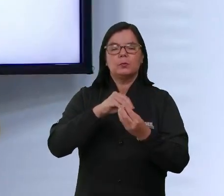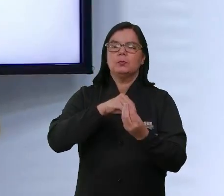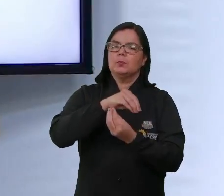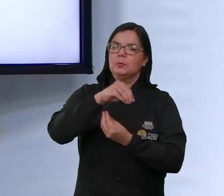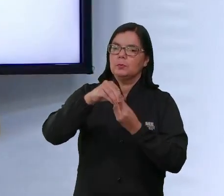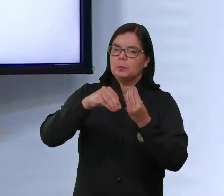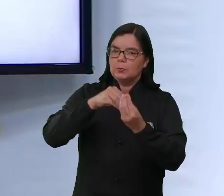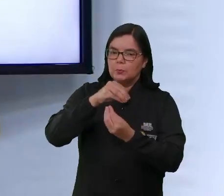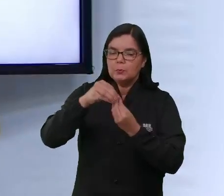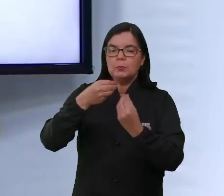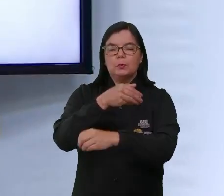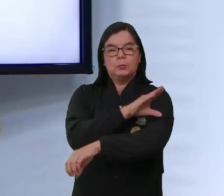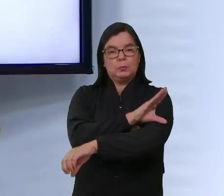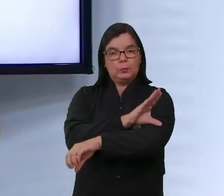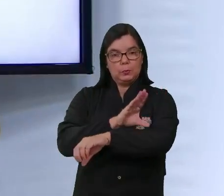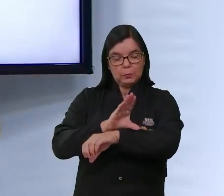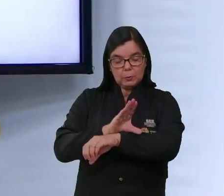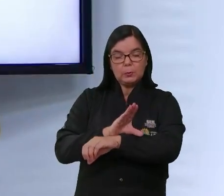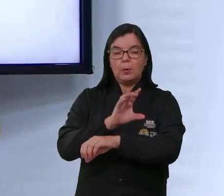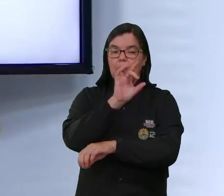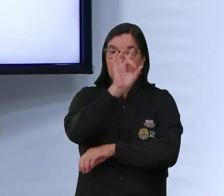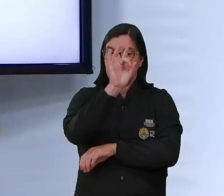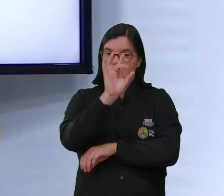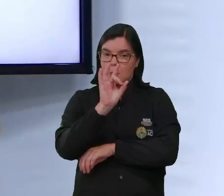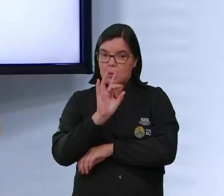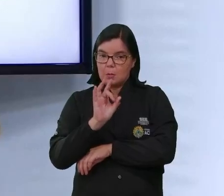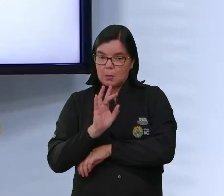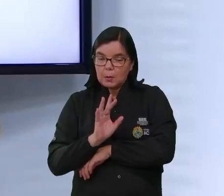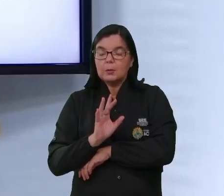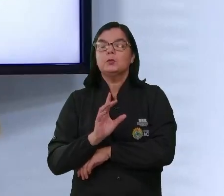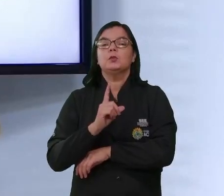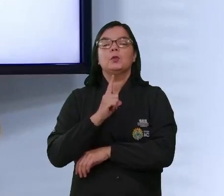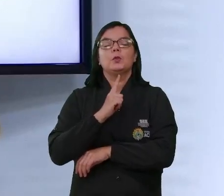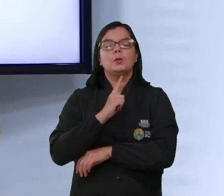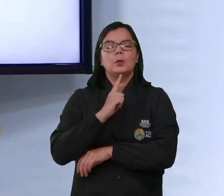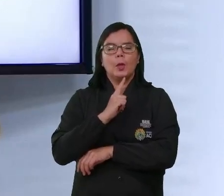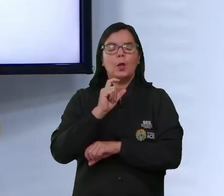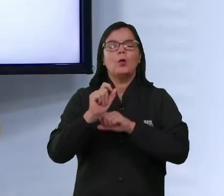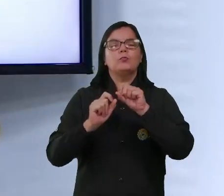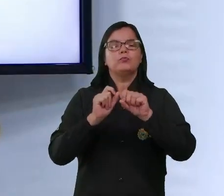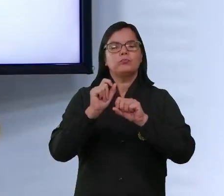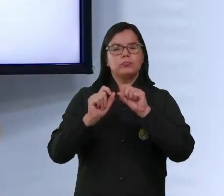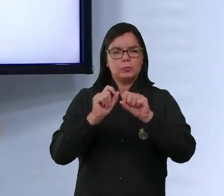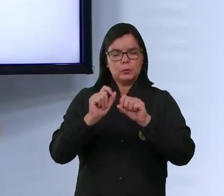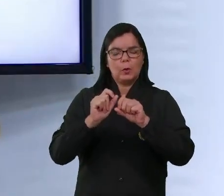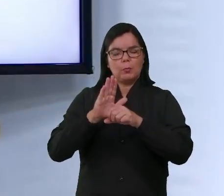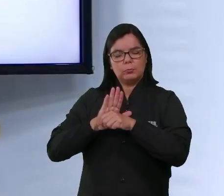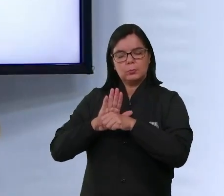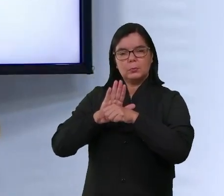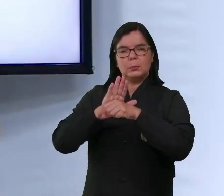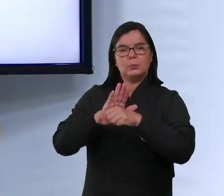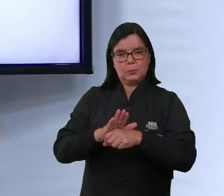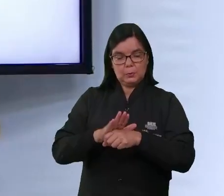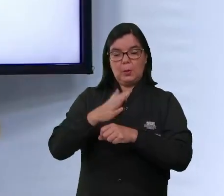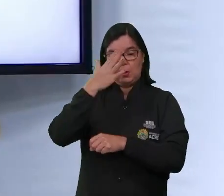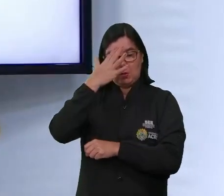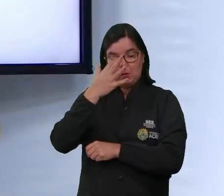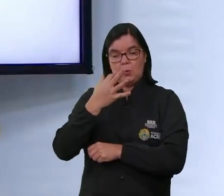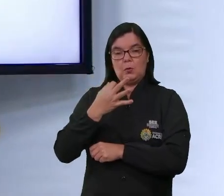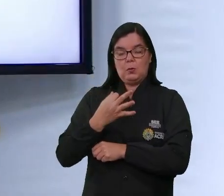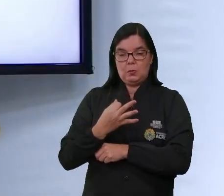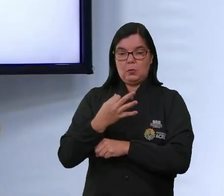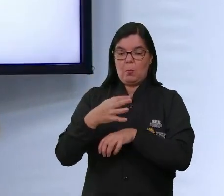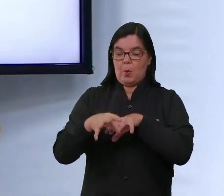culturas que, agregadas, cada uma delas trouxe a sua contribuição justamente